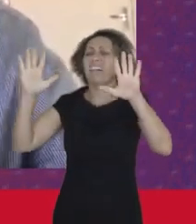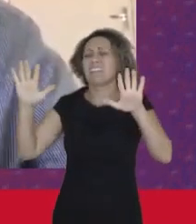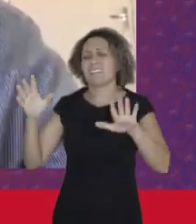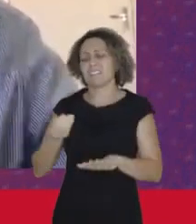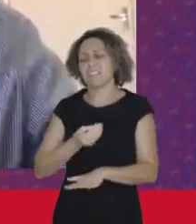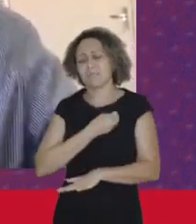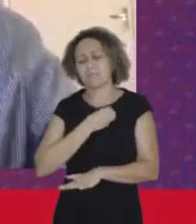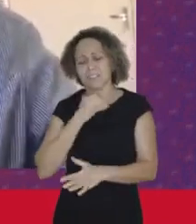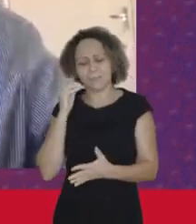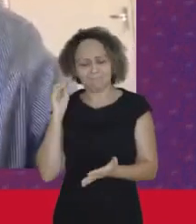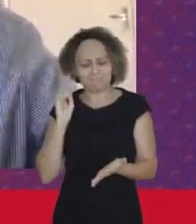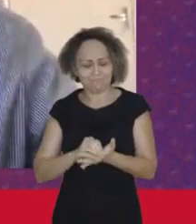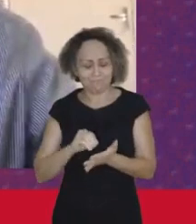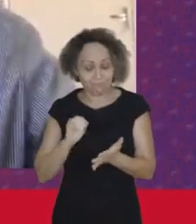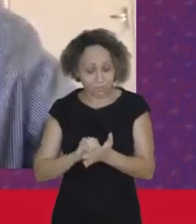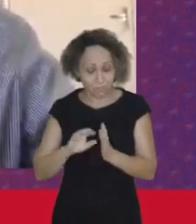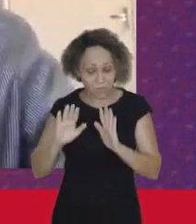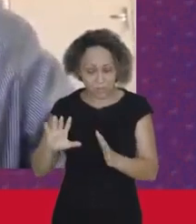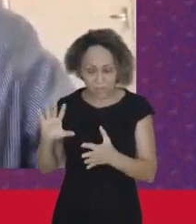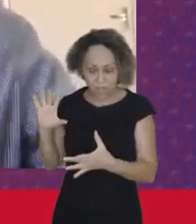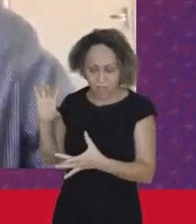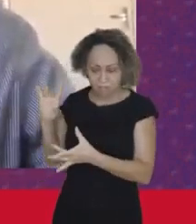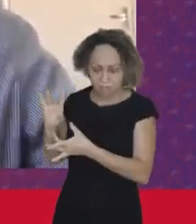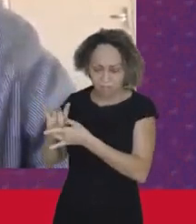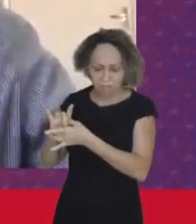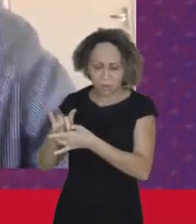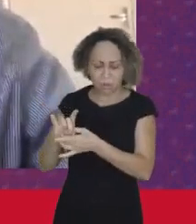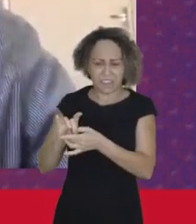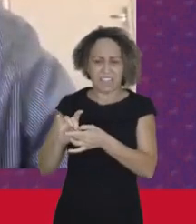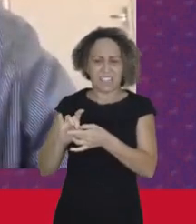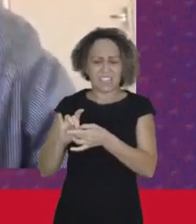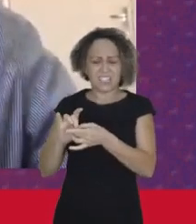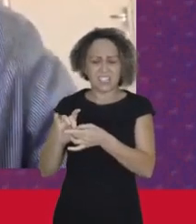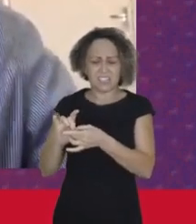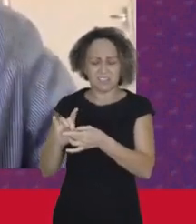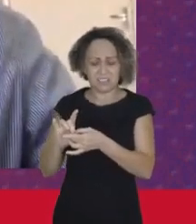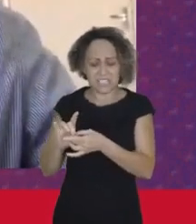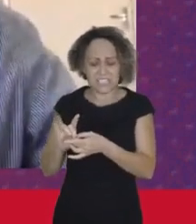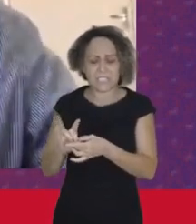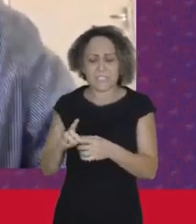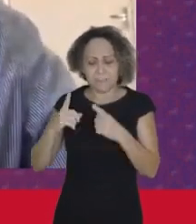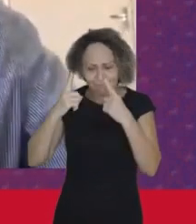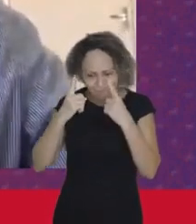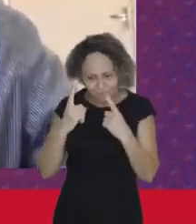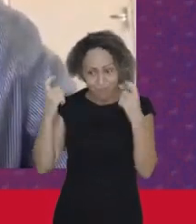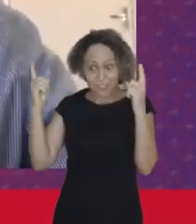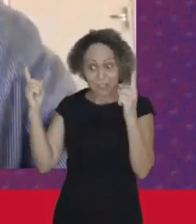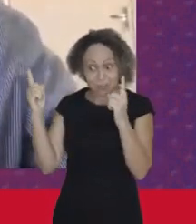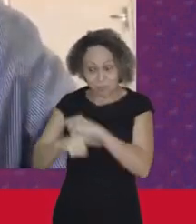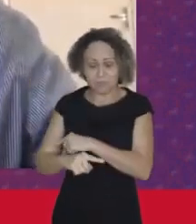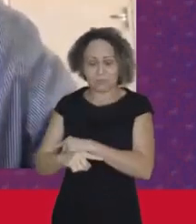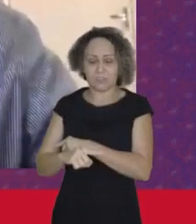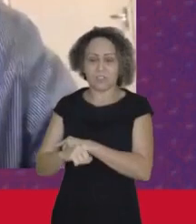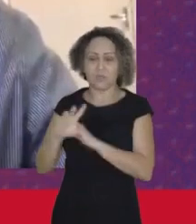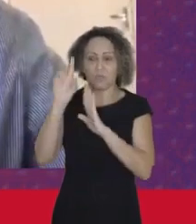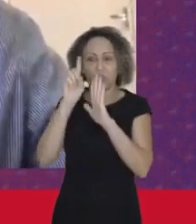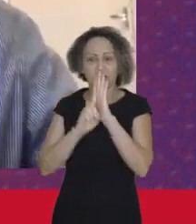desse contexto de violação estrutural de direitos, convém